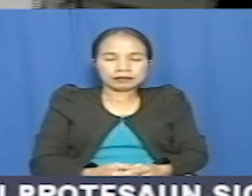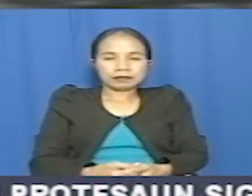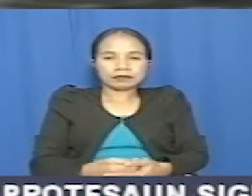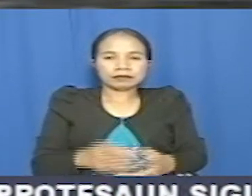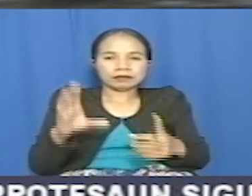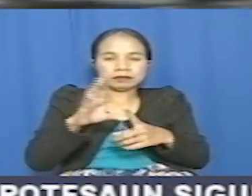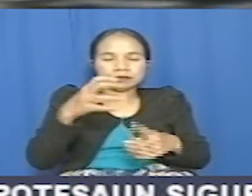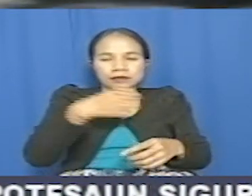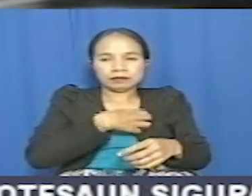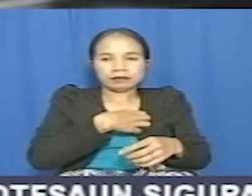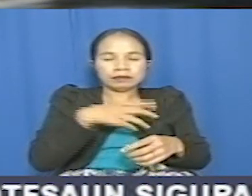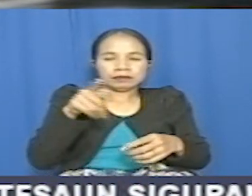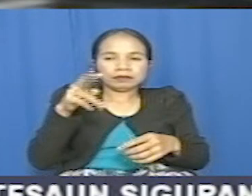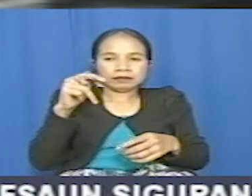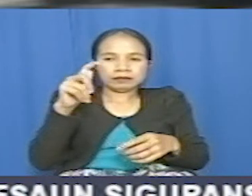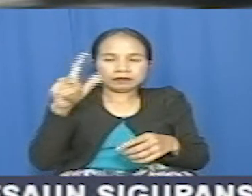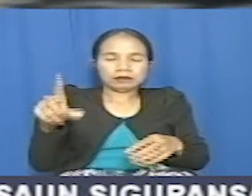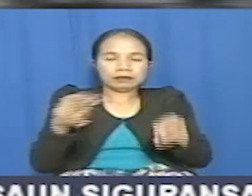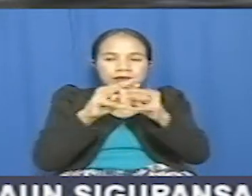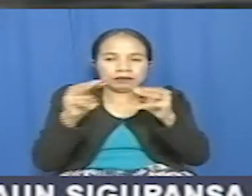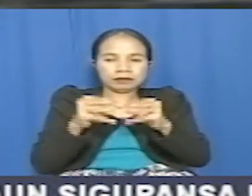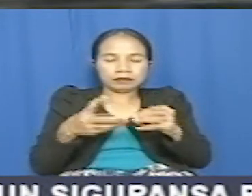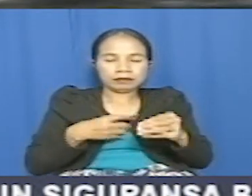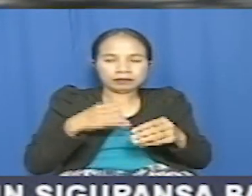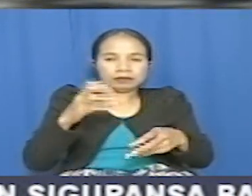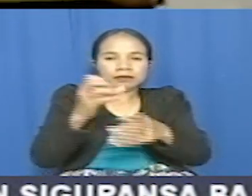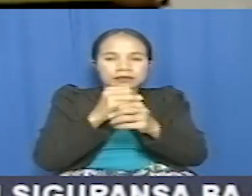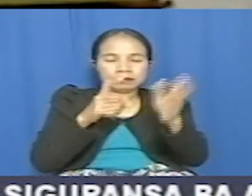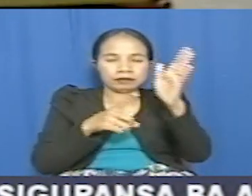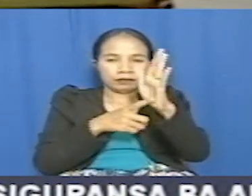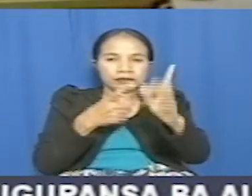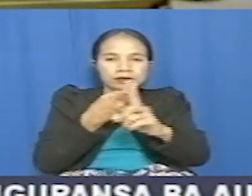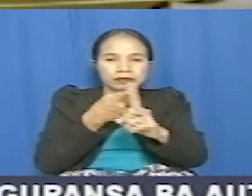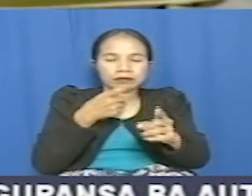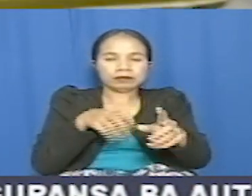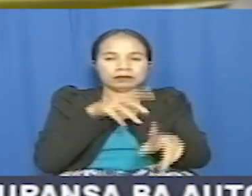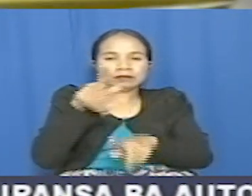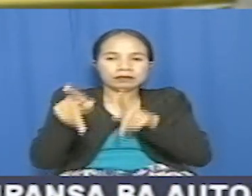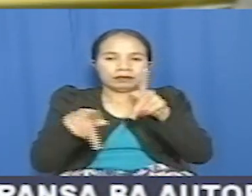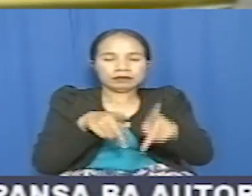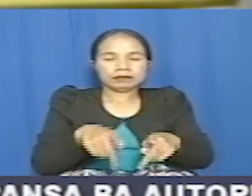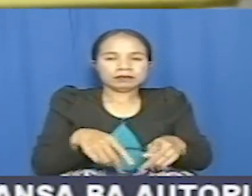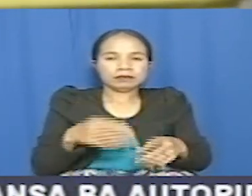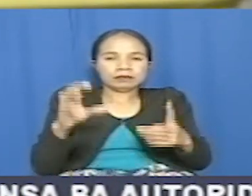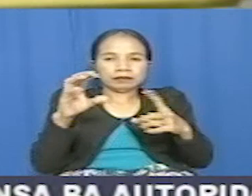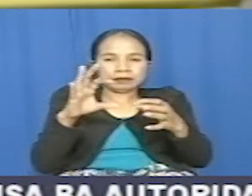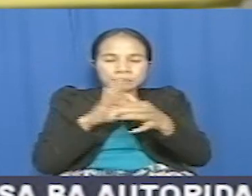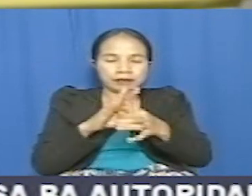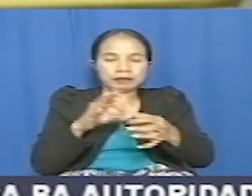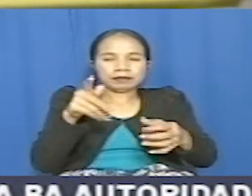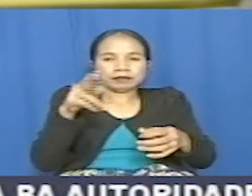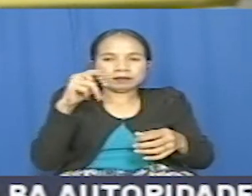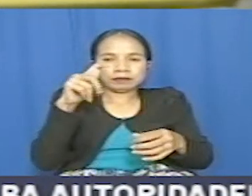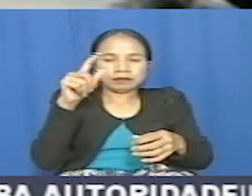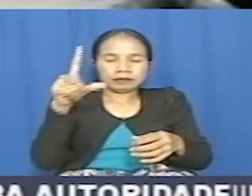Comando Polícia Nacional Timor-Leste, município de Ilha, simu queixa russo infrator Balun Katak, pessoal membro penitele